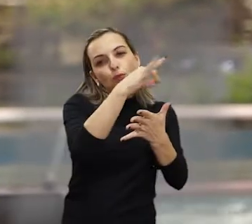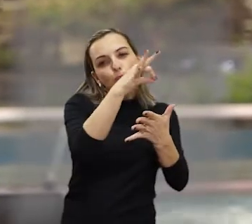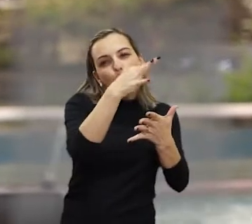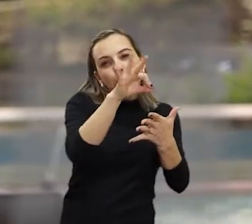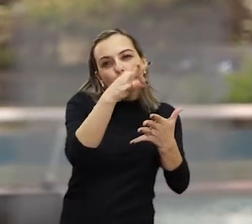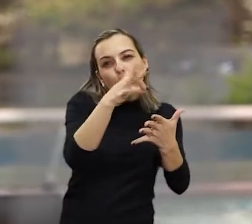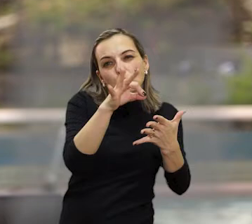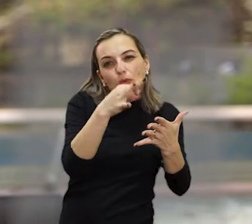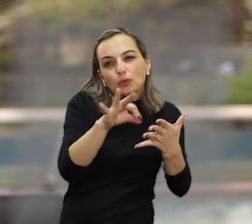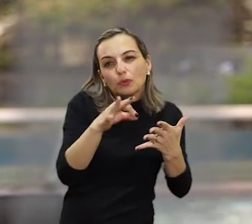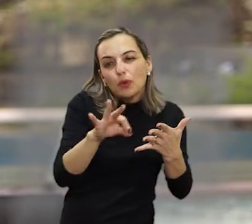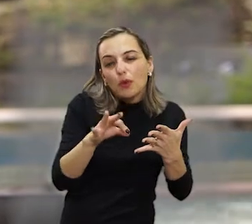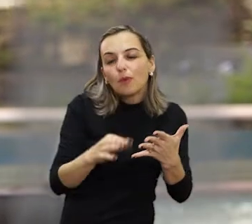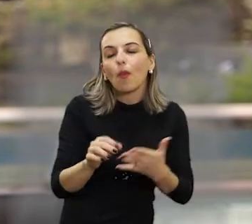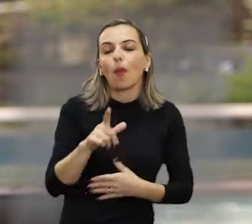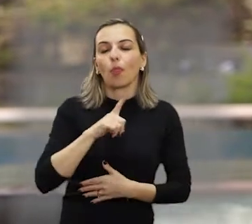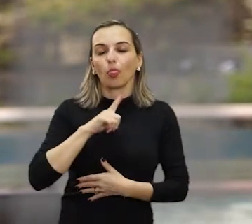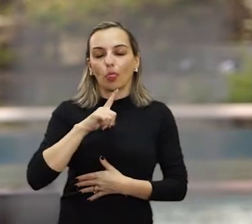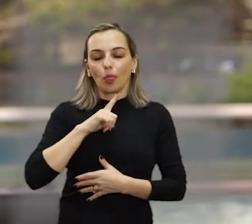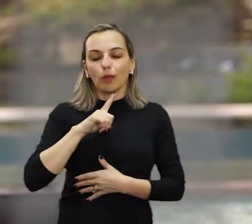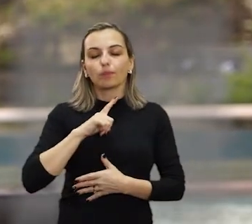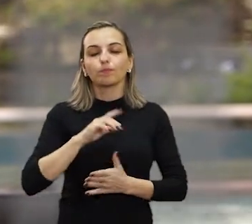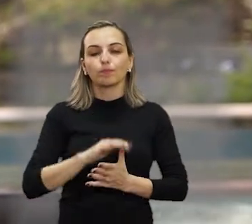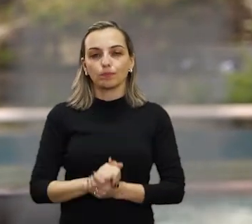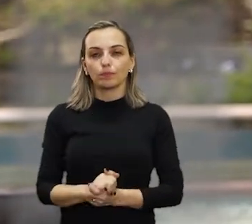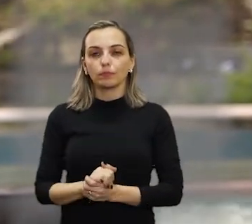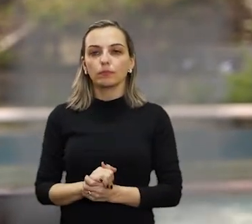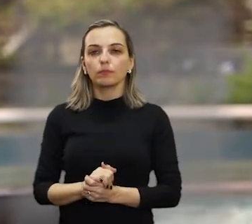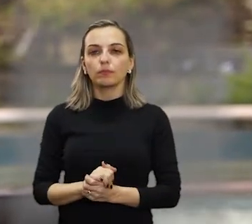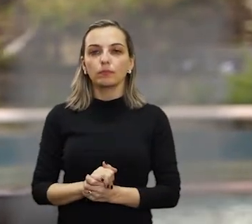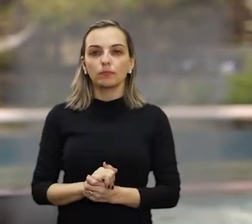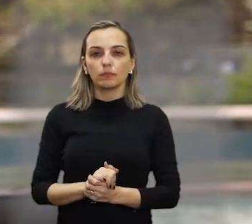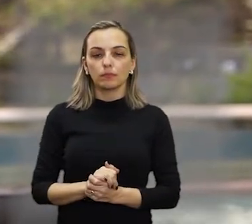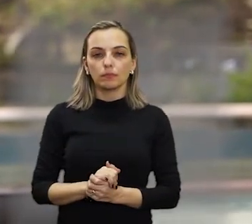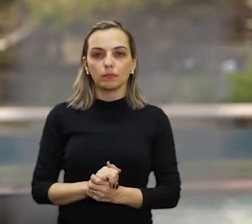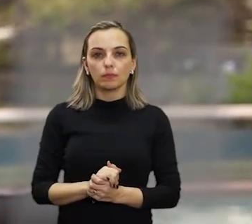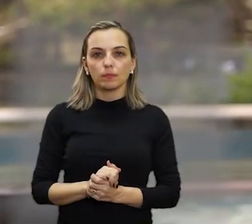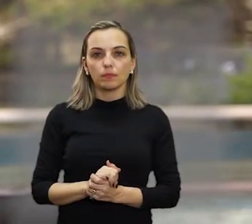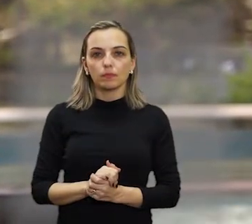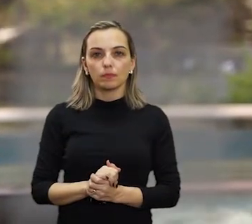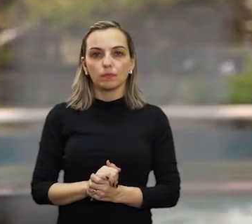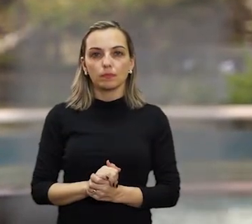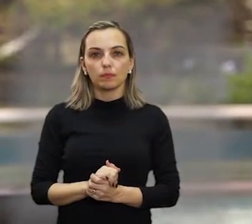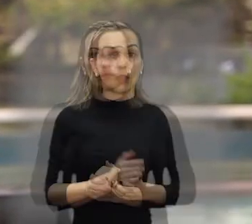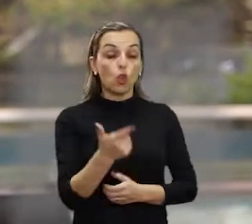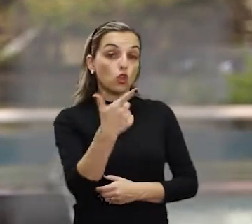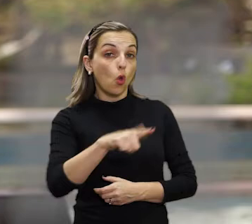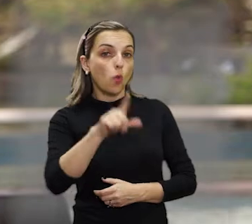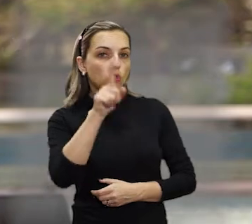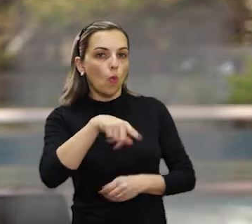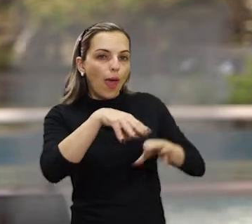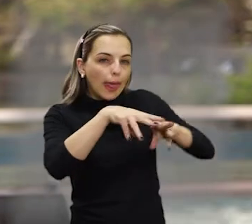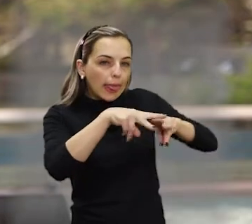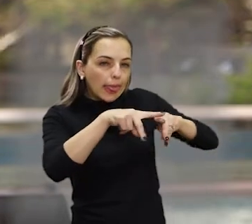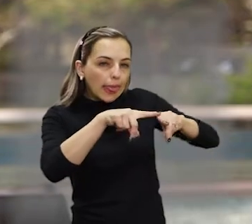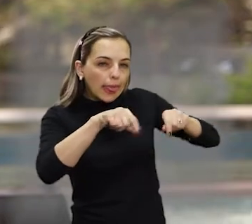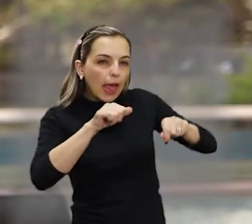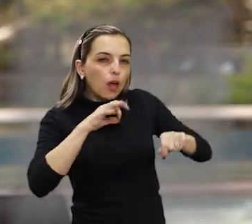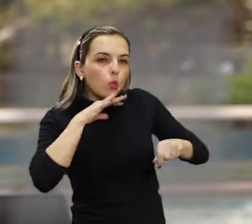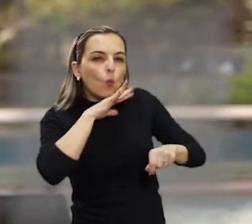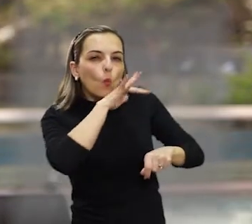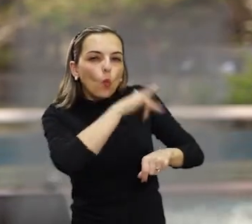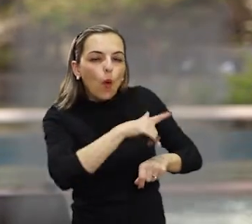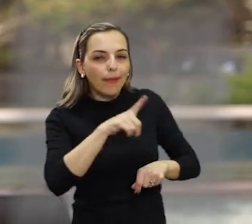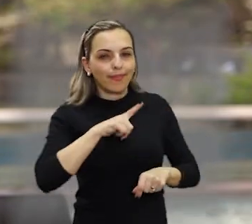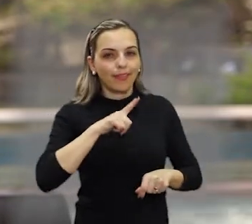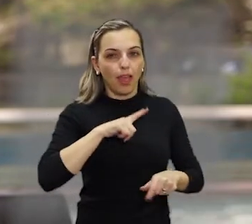imóveis, residências que estão ao lado desses terrenos. Então, existem vários fatores. Outro fator também ambiental é